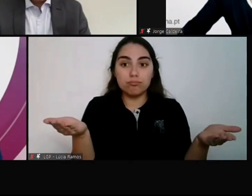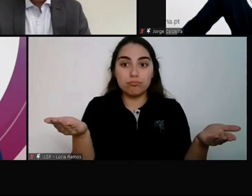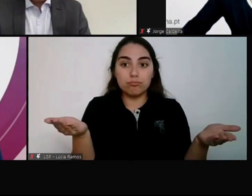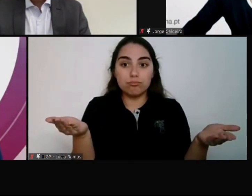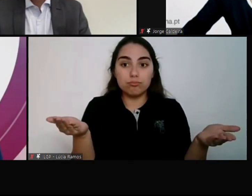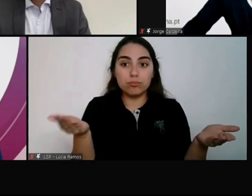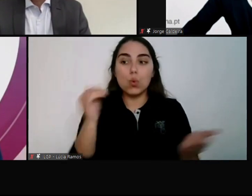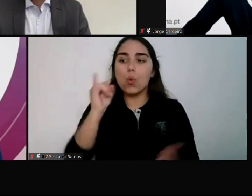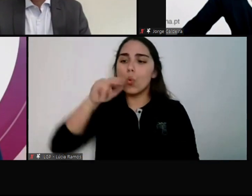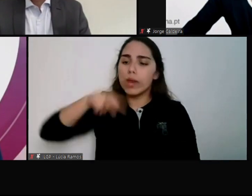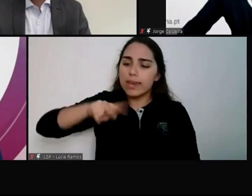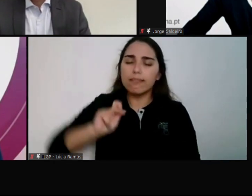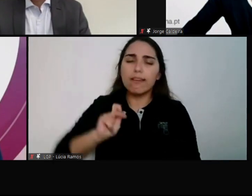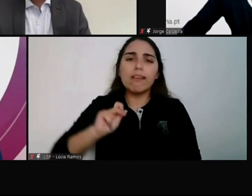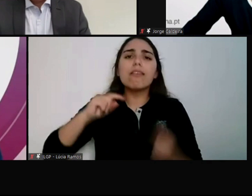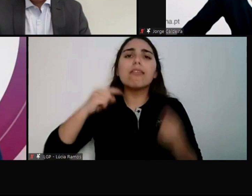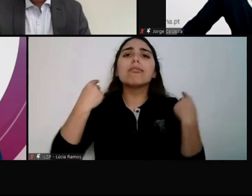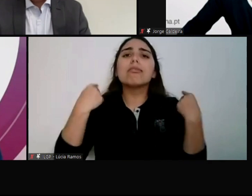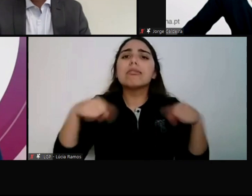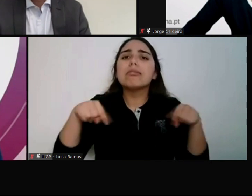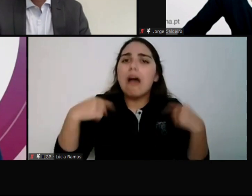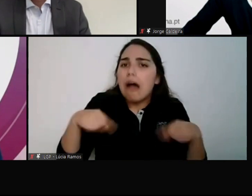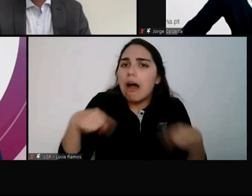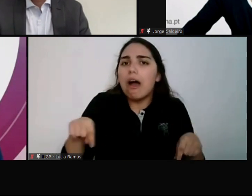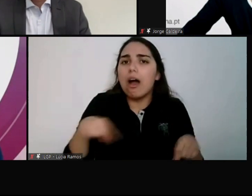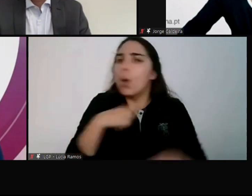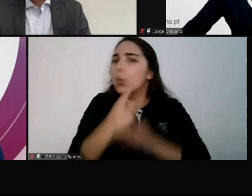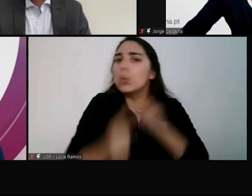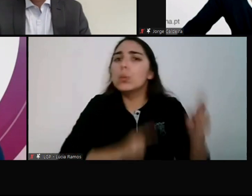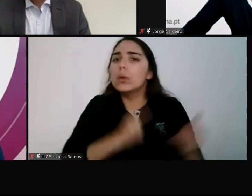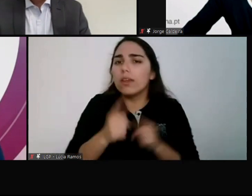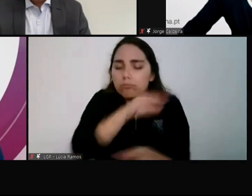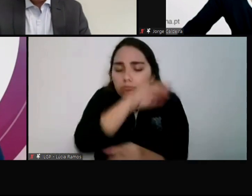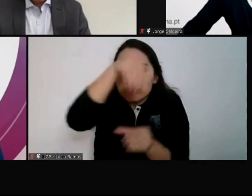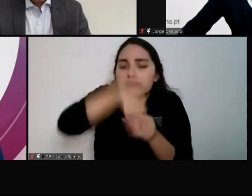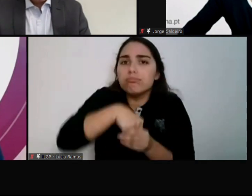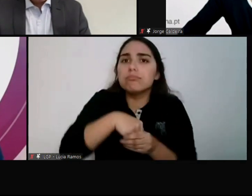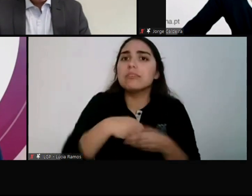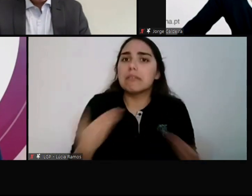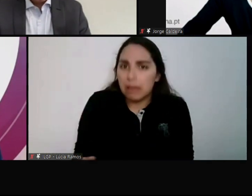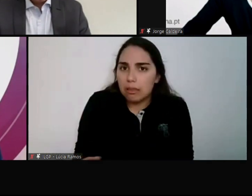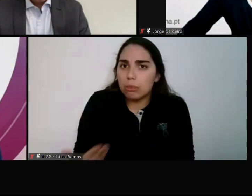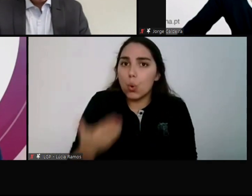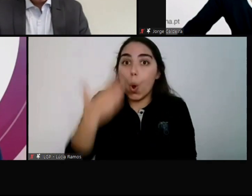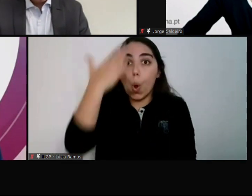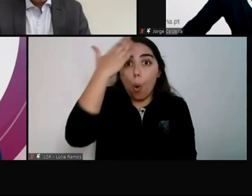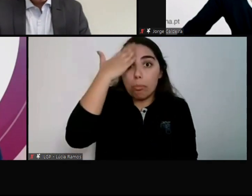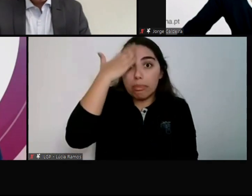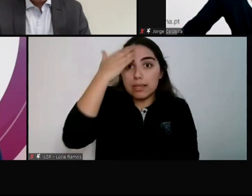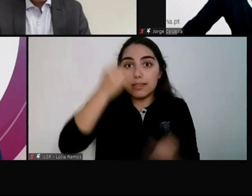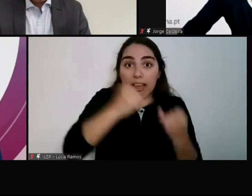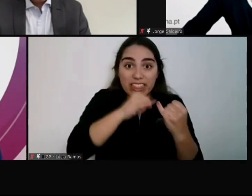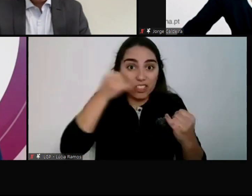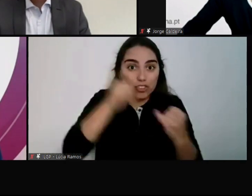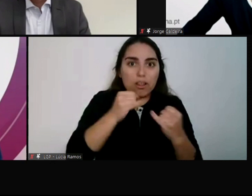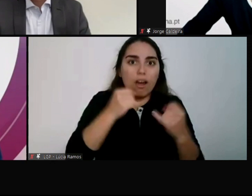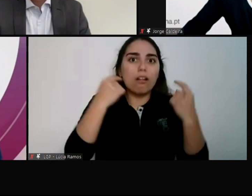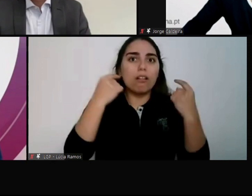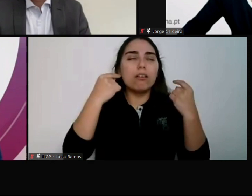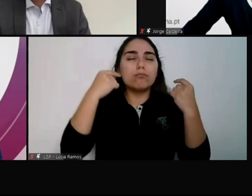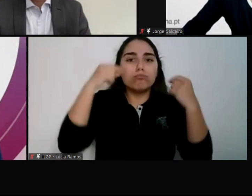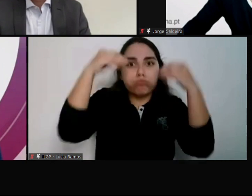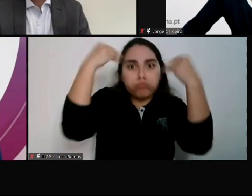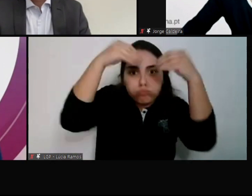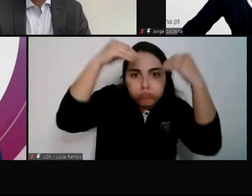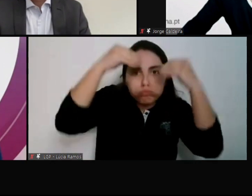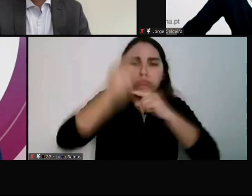do INA em matéria de competências digitais numa perspectiva mais transversal, ou seja,